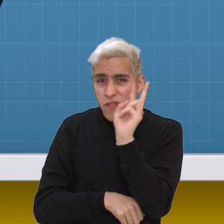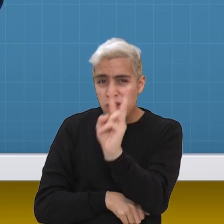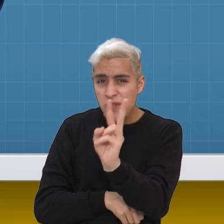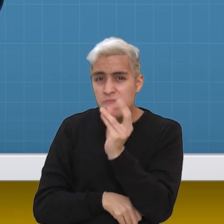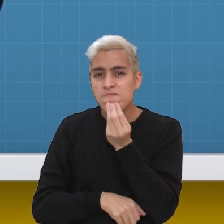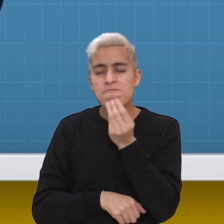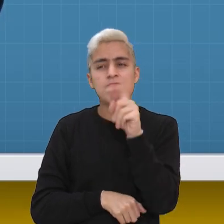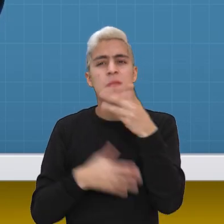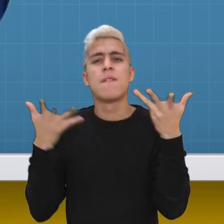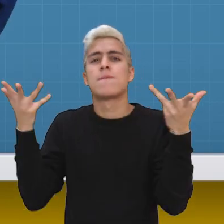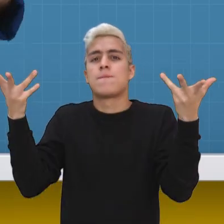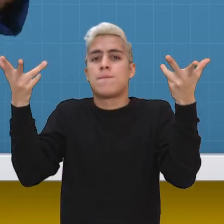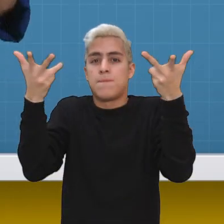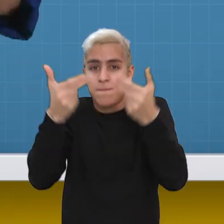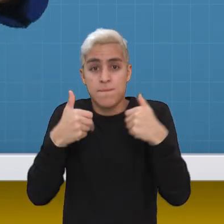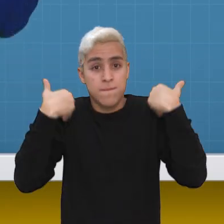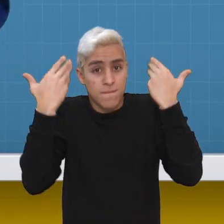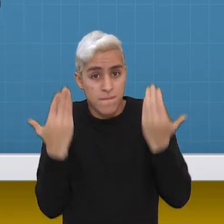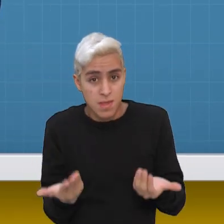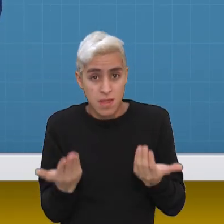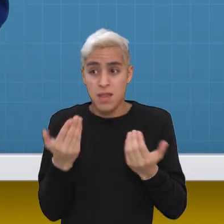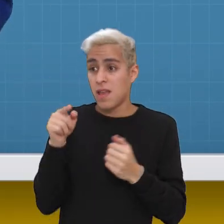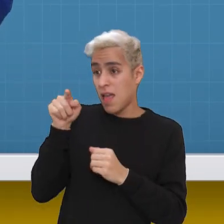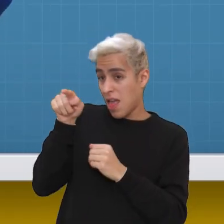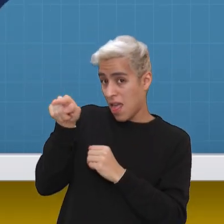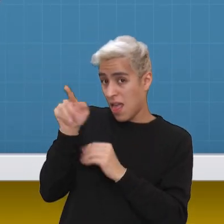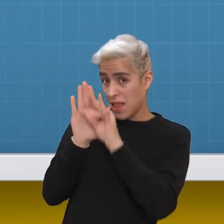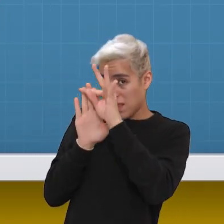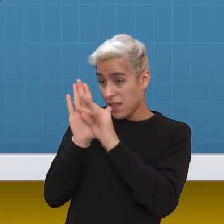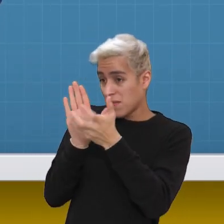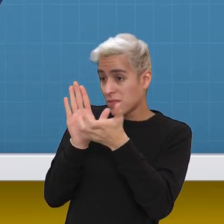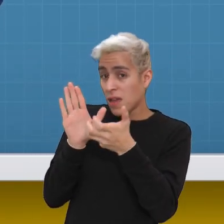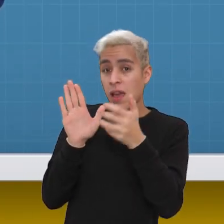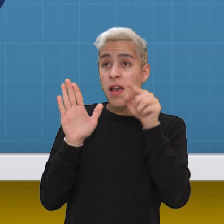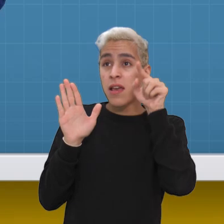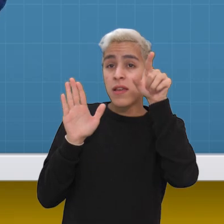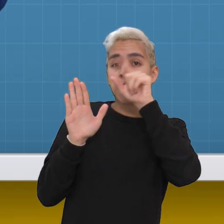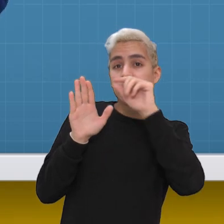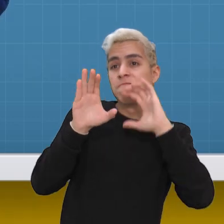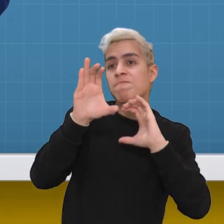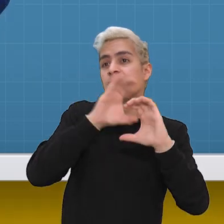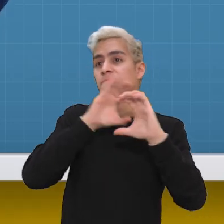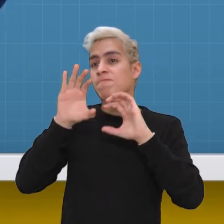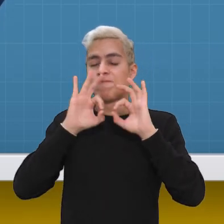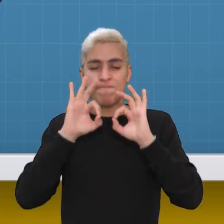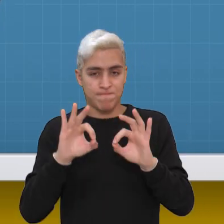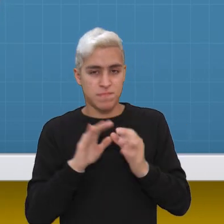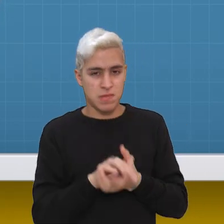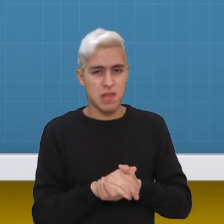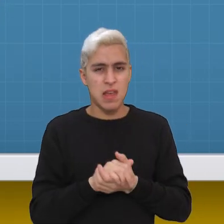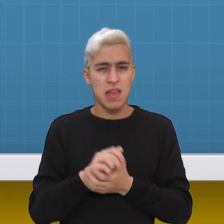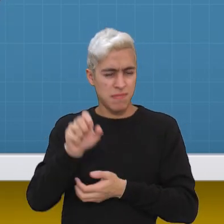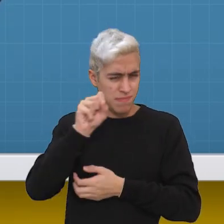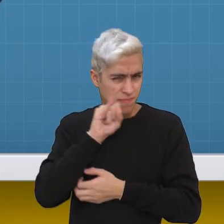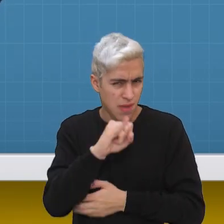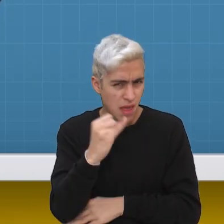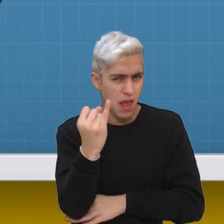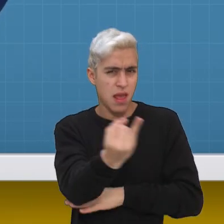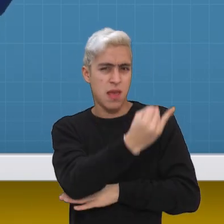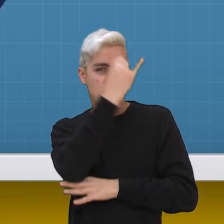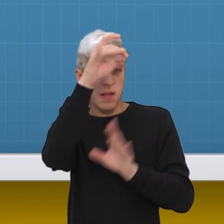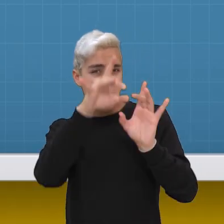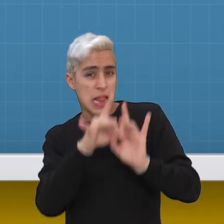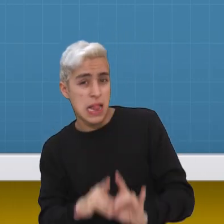Não é maravilhoso? Então, ele quer que o passarinho cante, né? Será que é